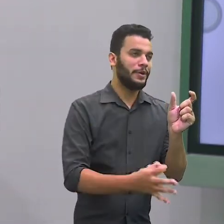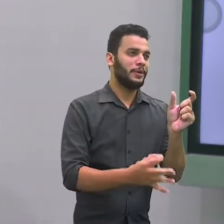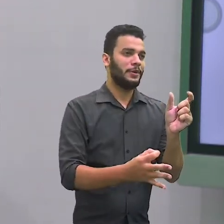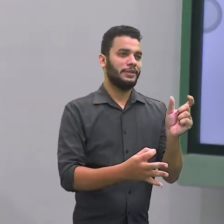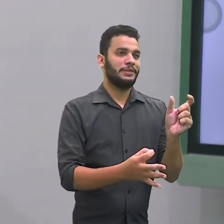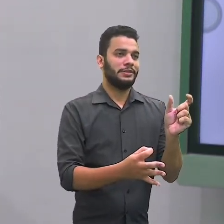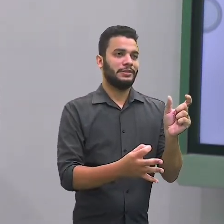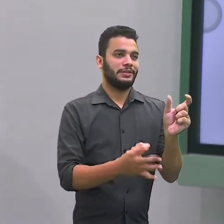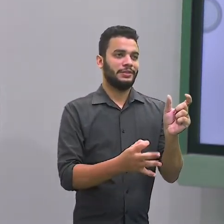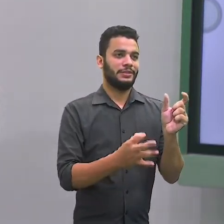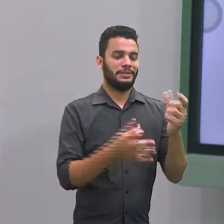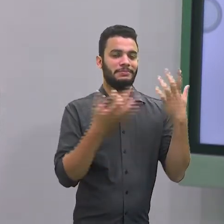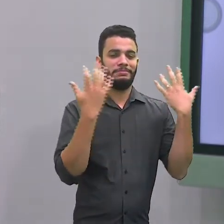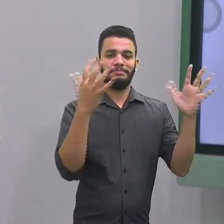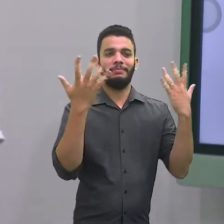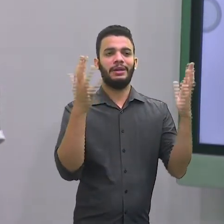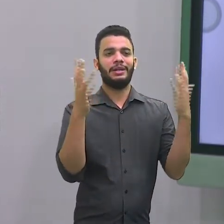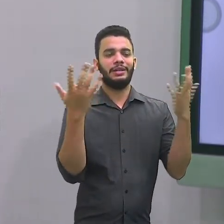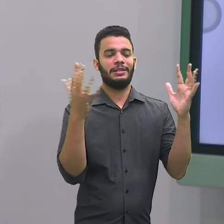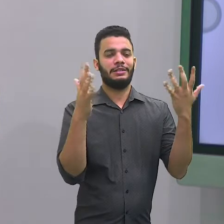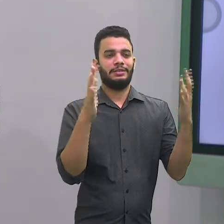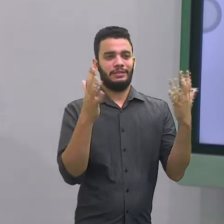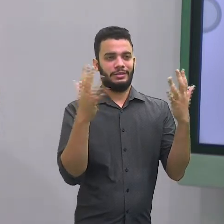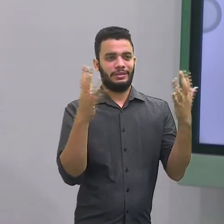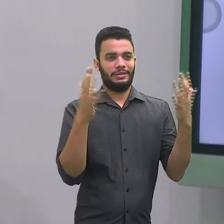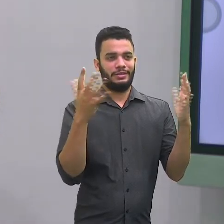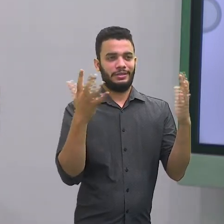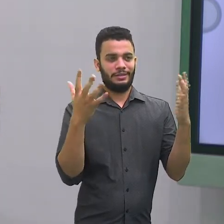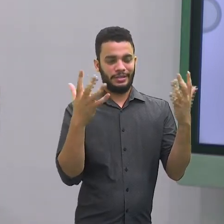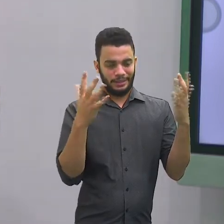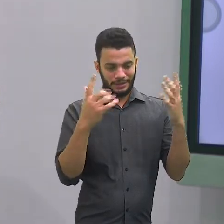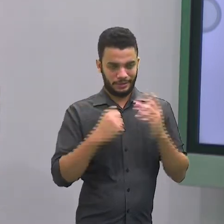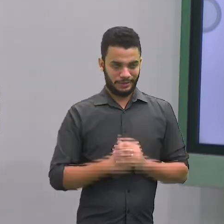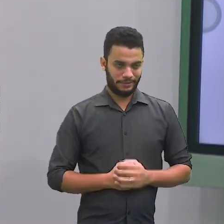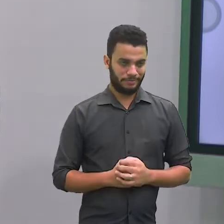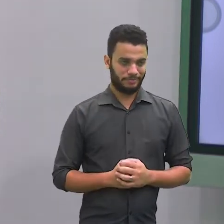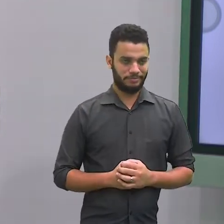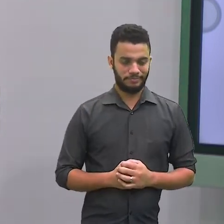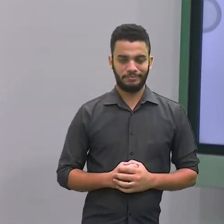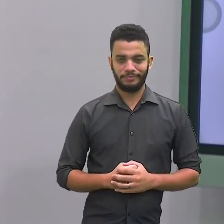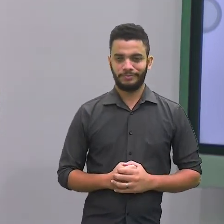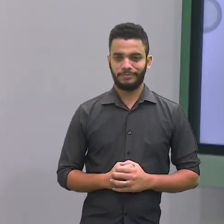Correta, Yasmin! Meus parabéns! É isso mesmo, sua palavra está correta.